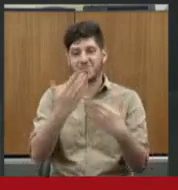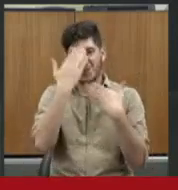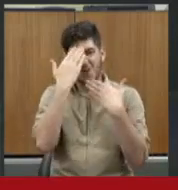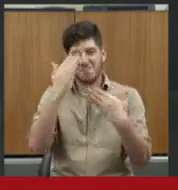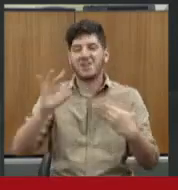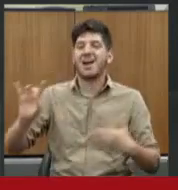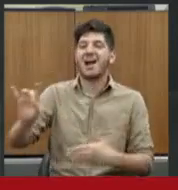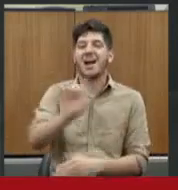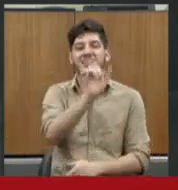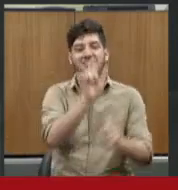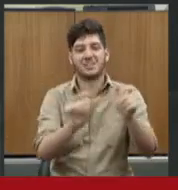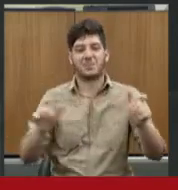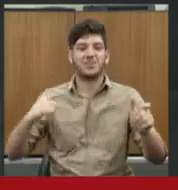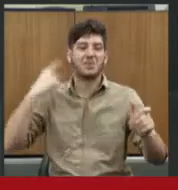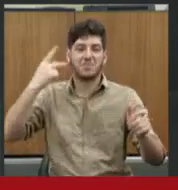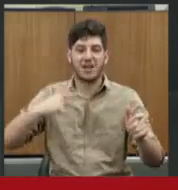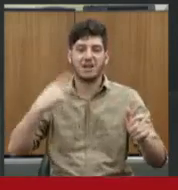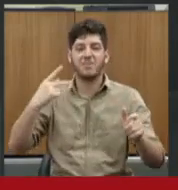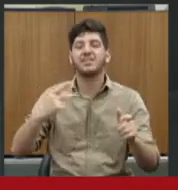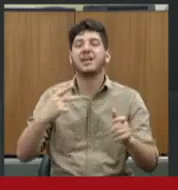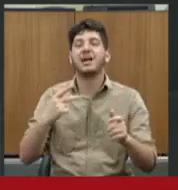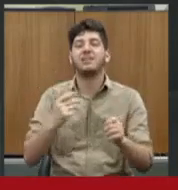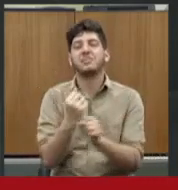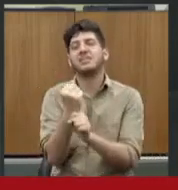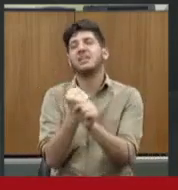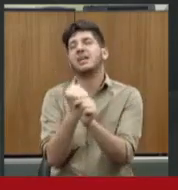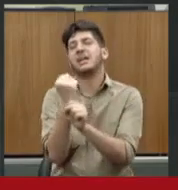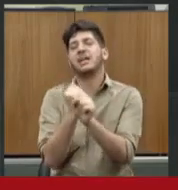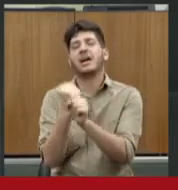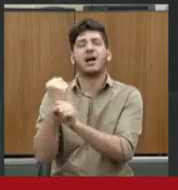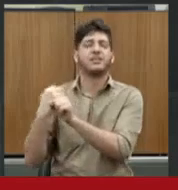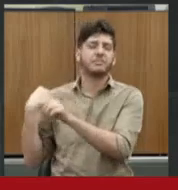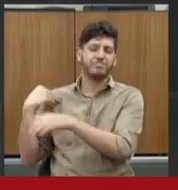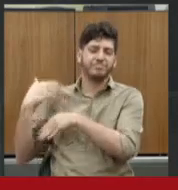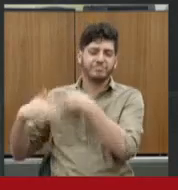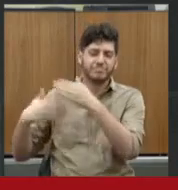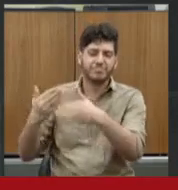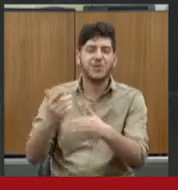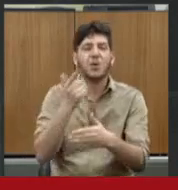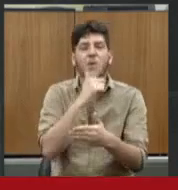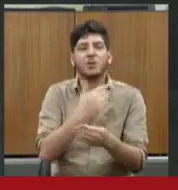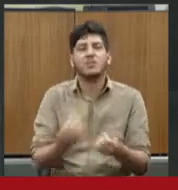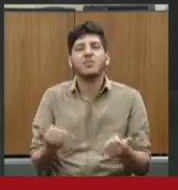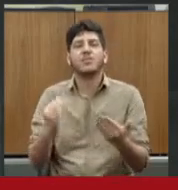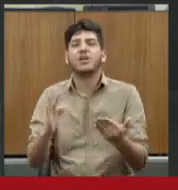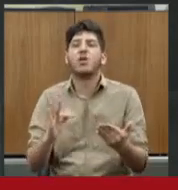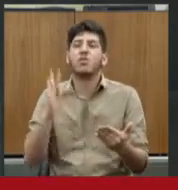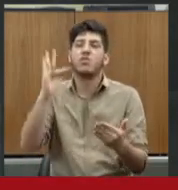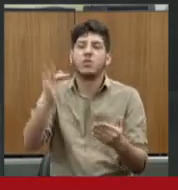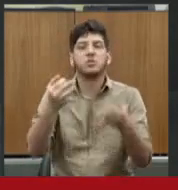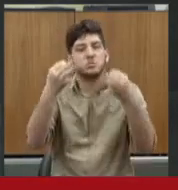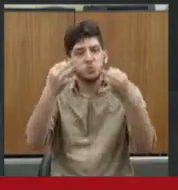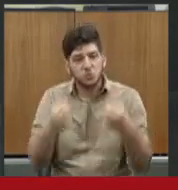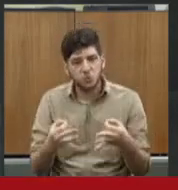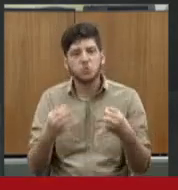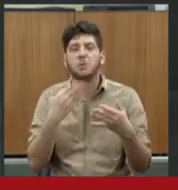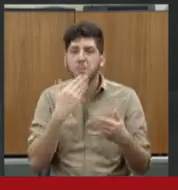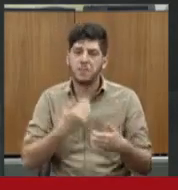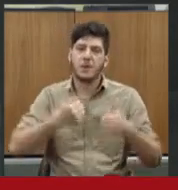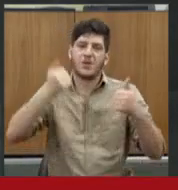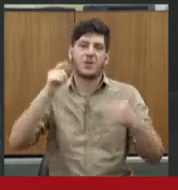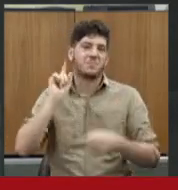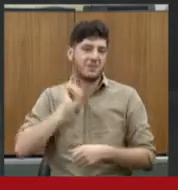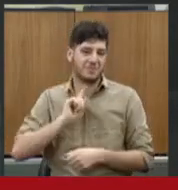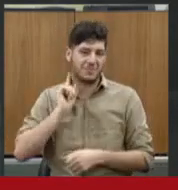um dos parlamentares que em todas essas décadas lançaram as sementes de um futuro mais justo e próspero para Minas Gerais.